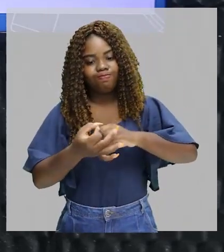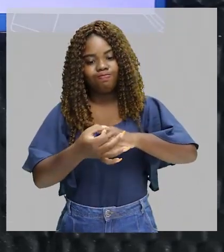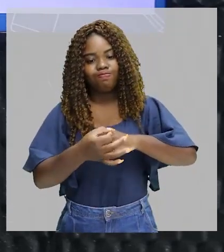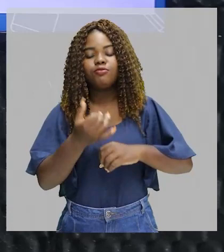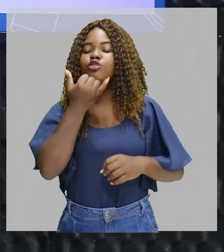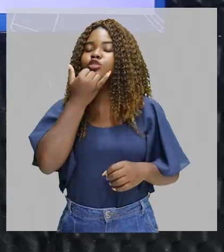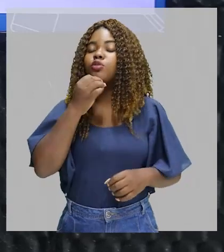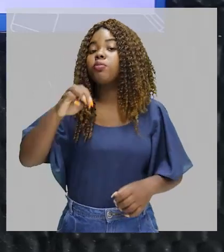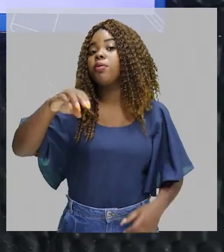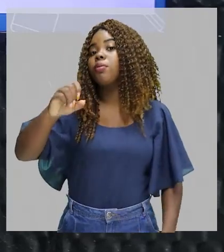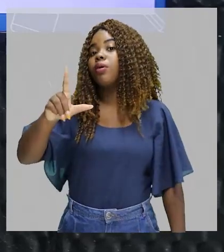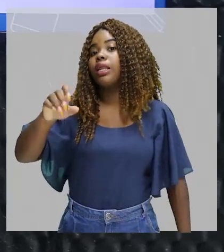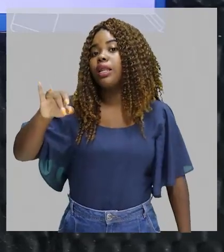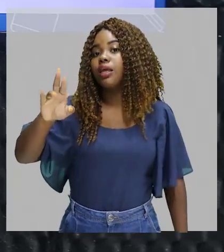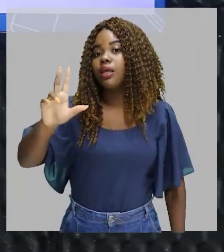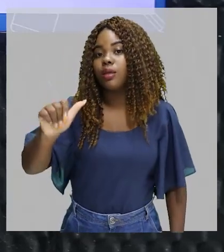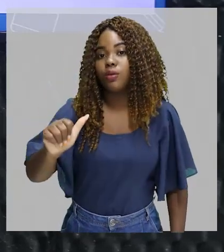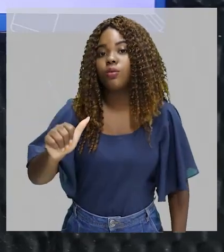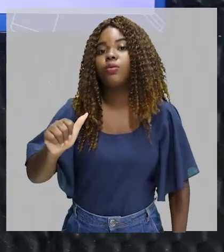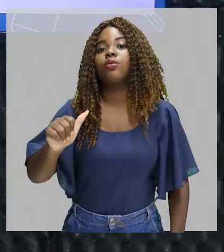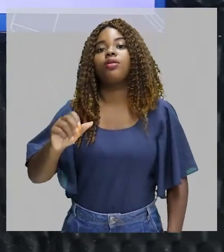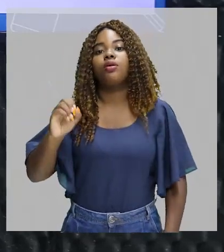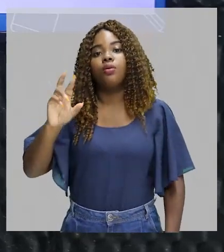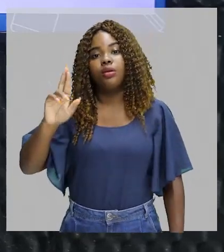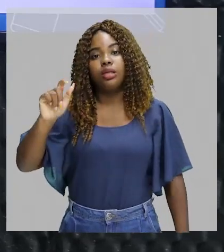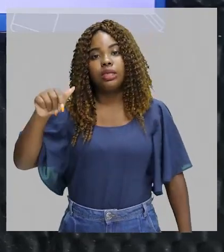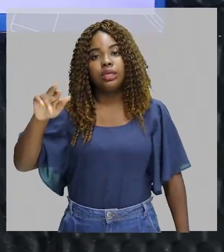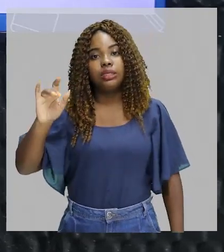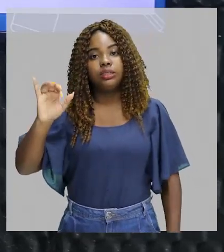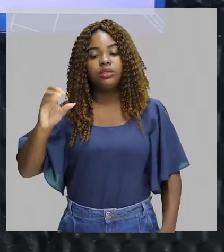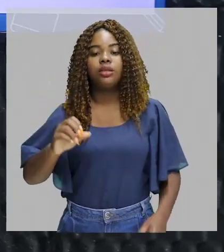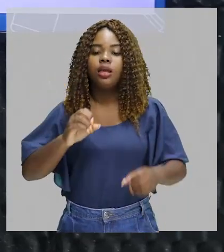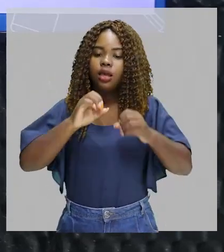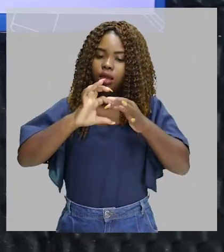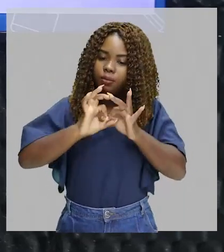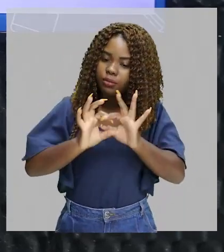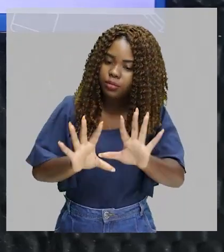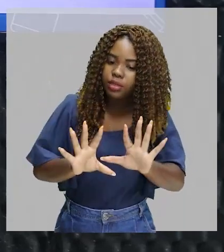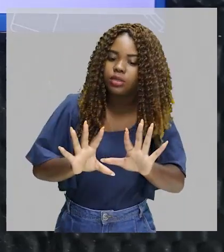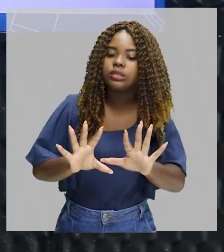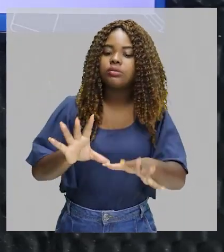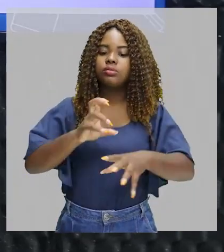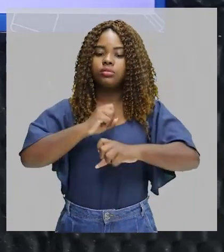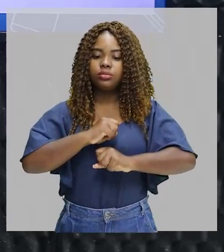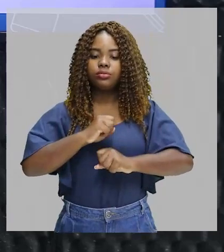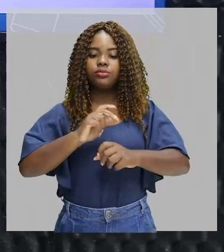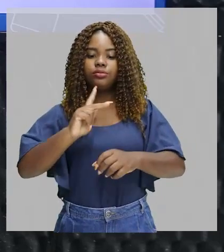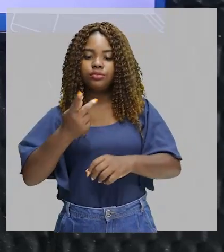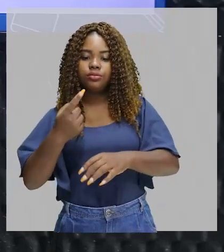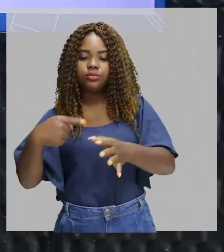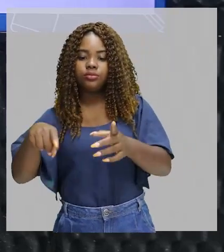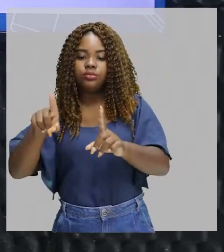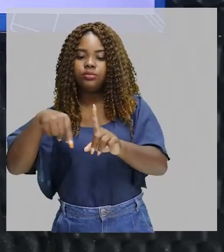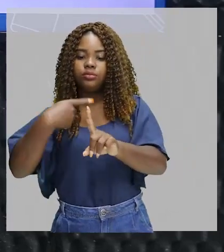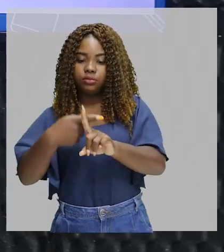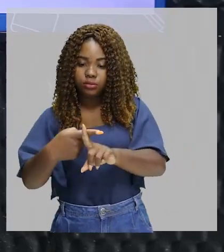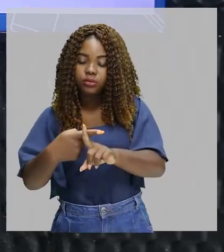a liberação ou absorção de H+ é mais fácil, certo? Então, com base